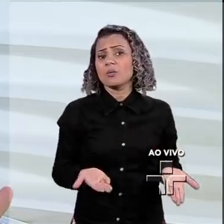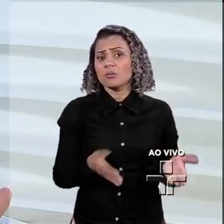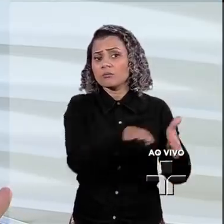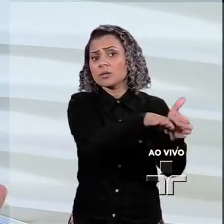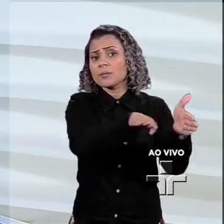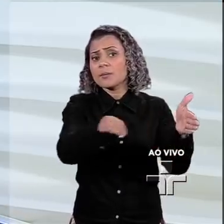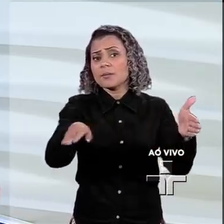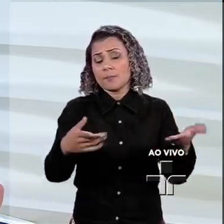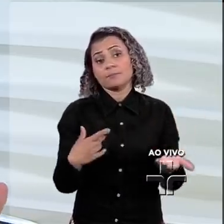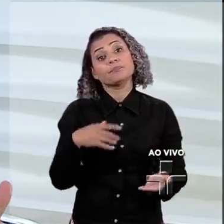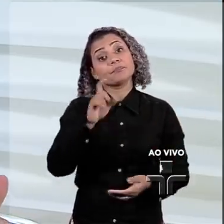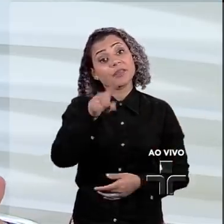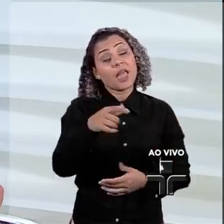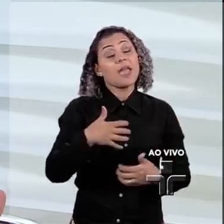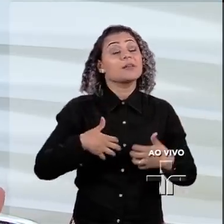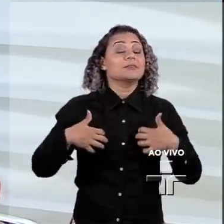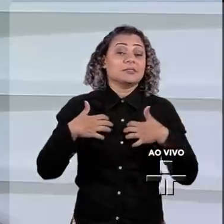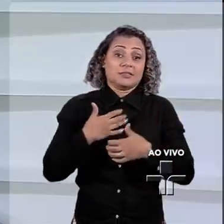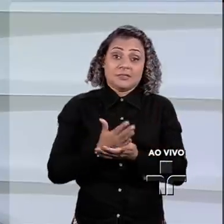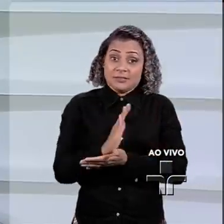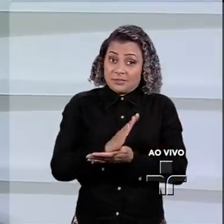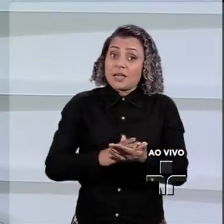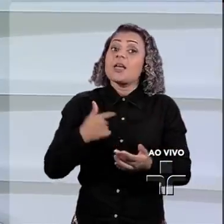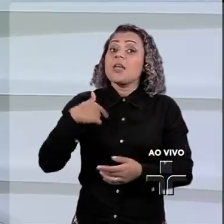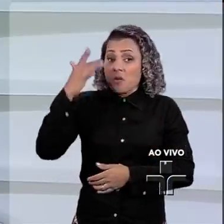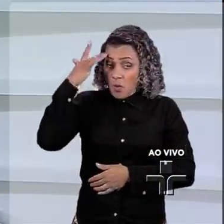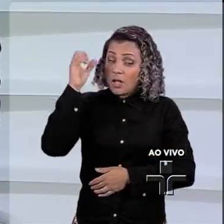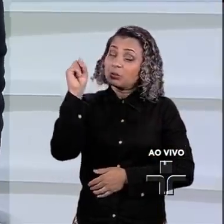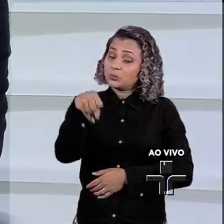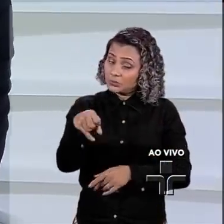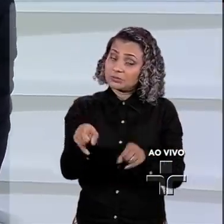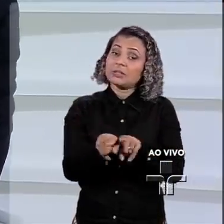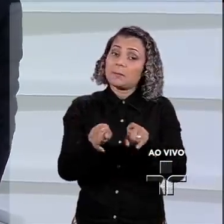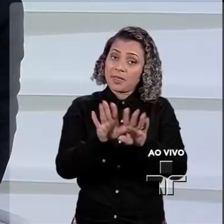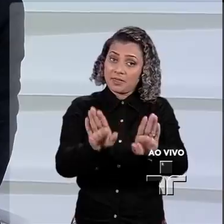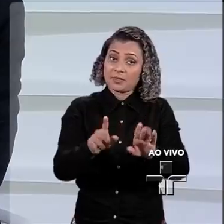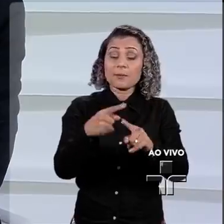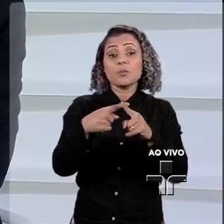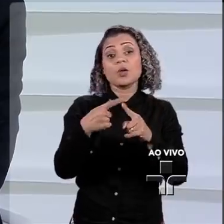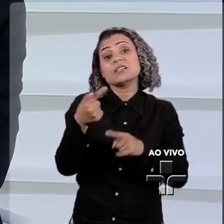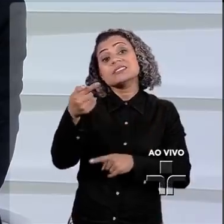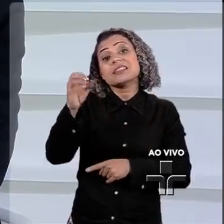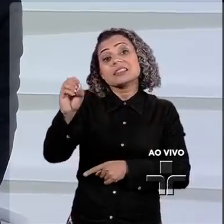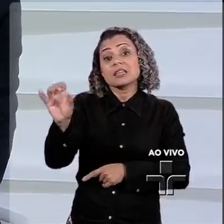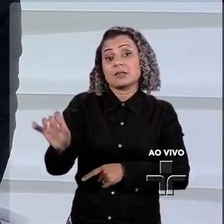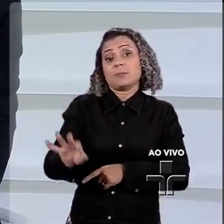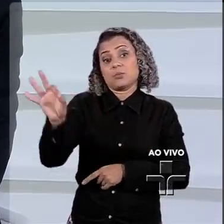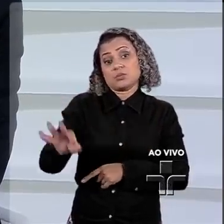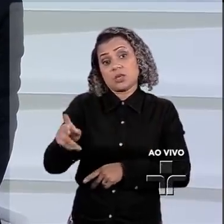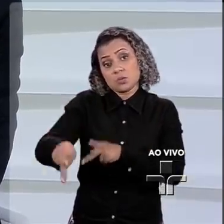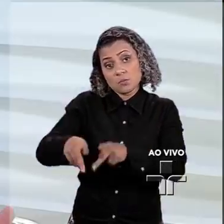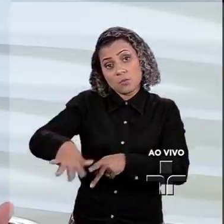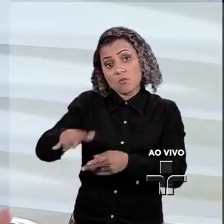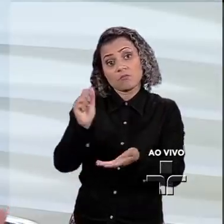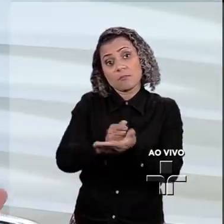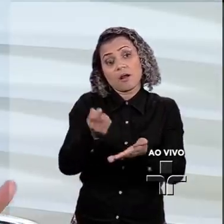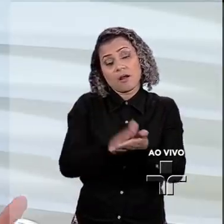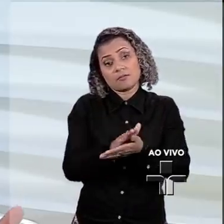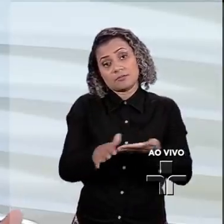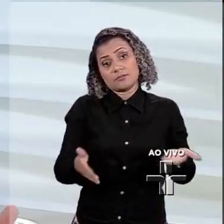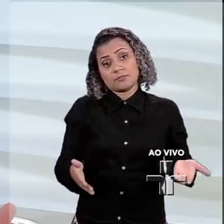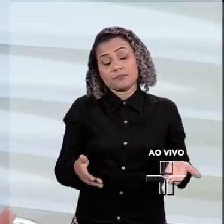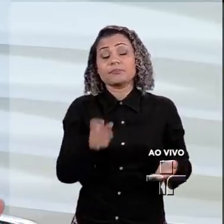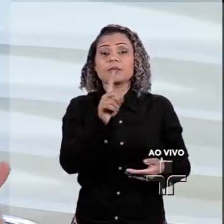né? Sem sombra de dúvida, o dono do automóvel também acha que ele paga demais. Né? É um conflito de 70% da população. O que a gente entende é que não há necessidade